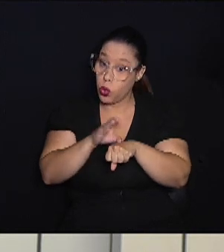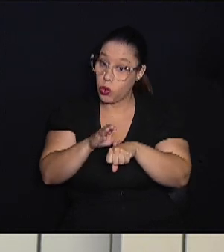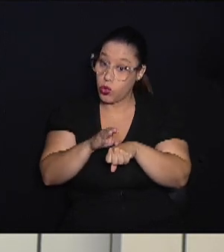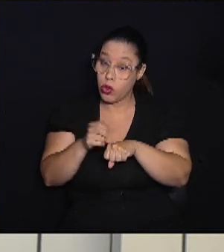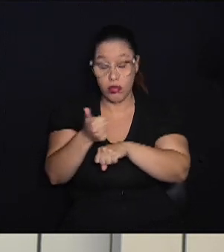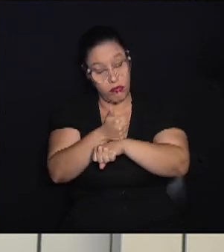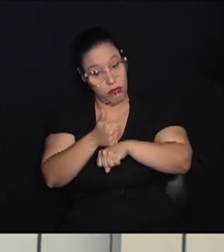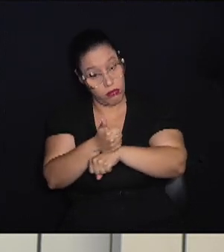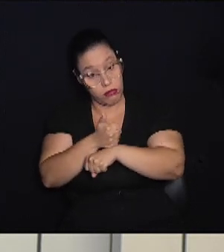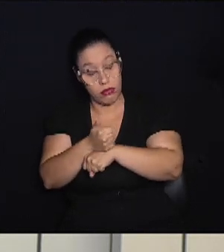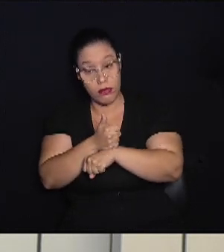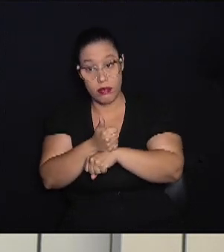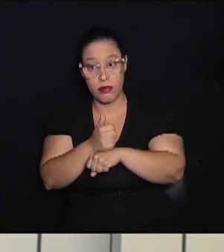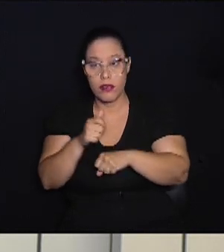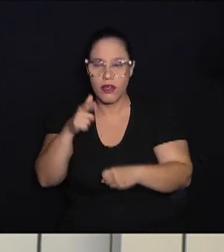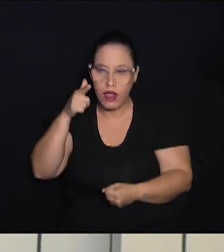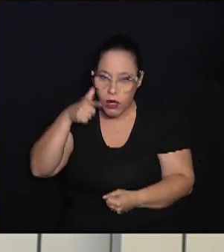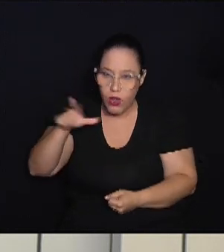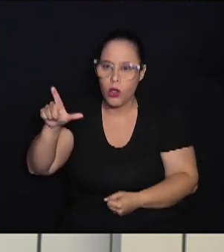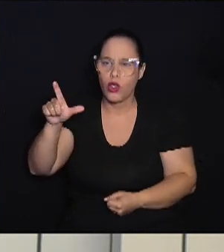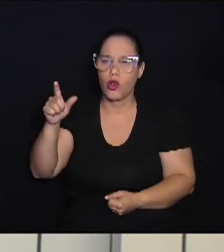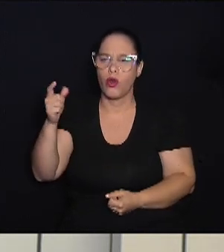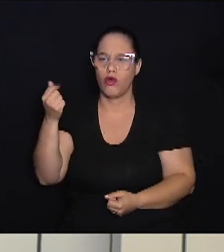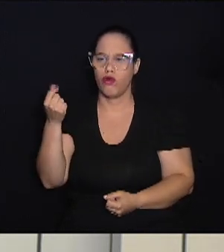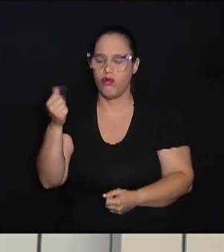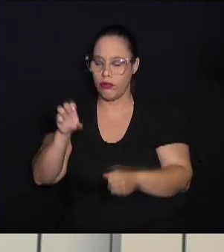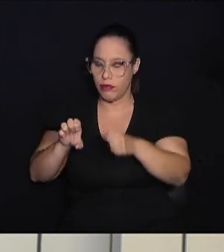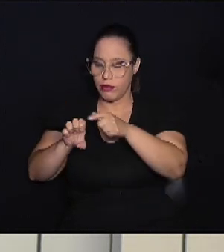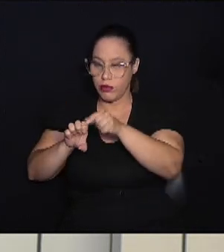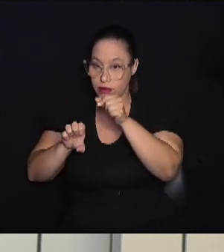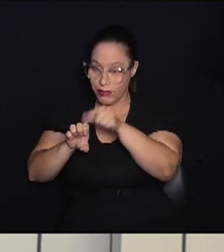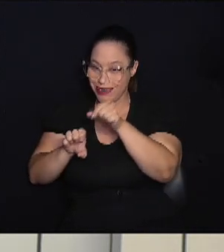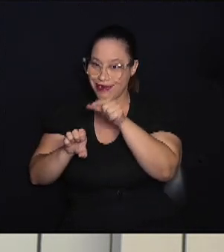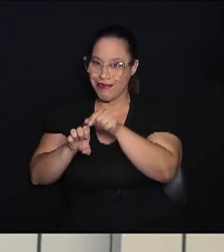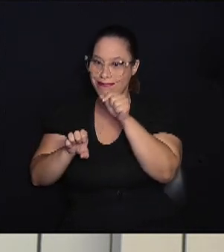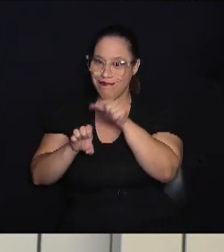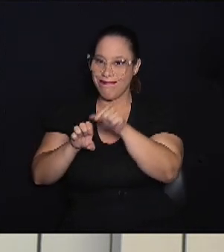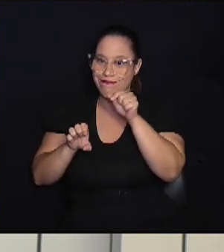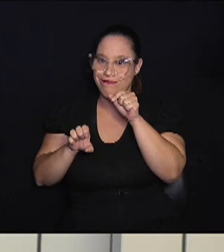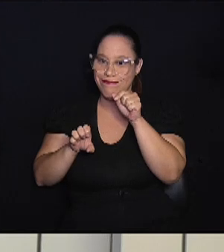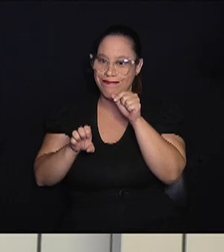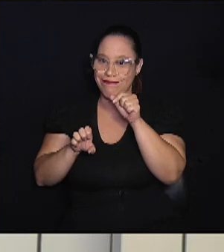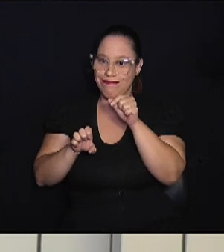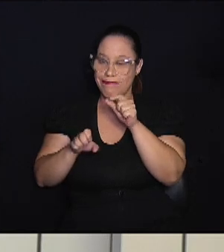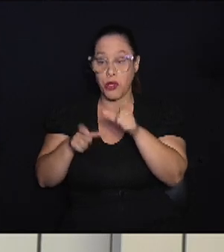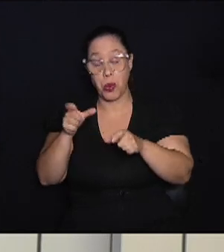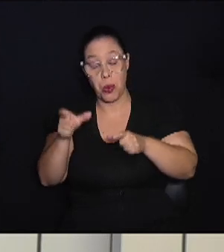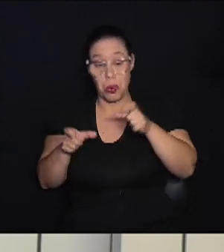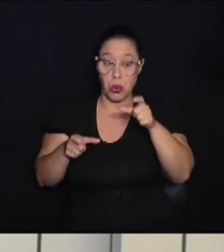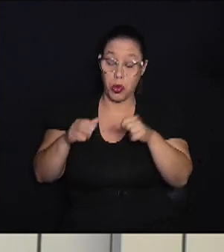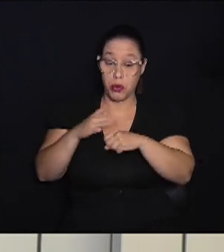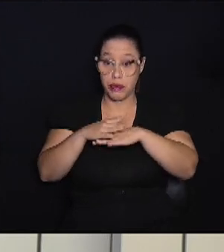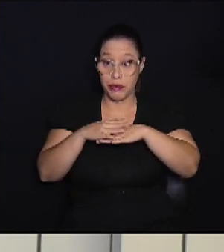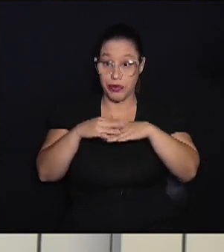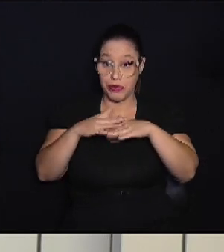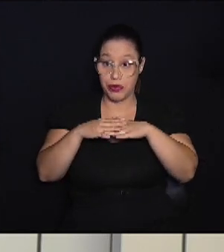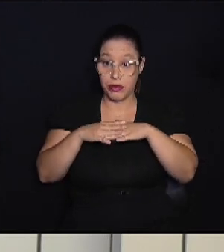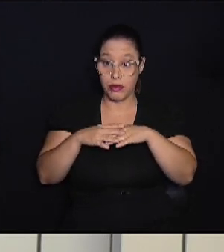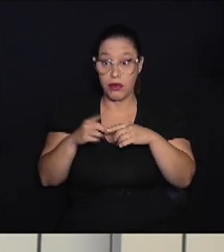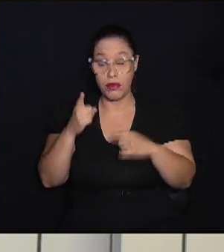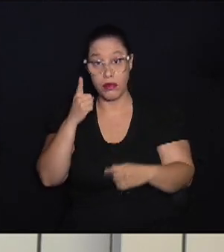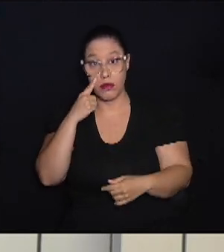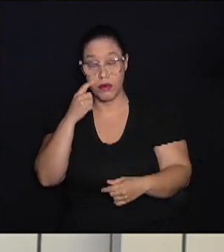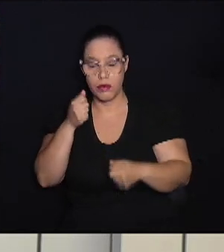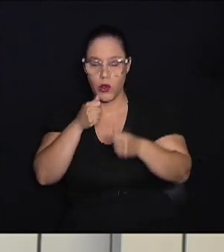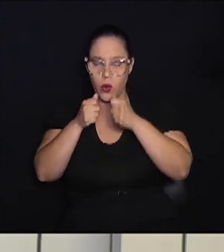para alcançar autonomia financeira ou ainda conseguir empreender em alguma área. Confira na reportagem